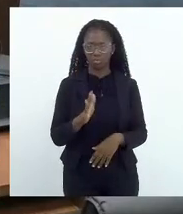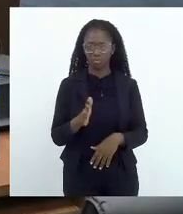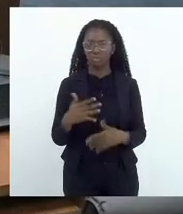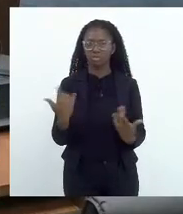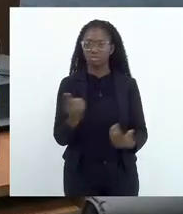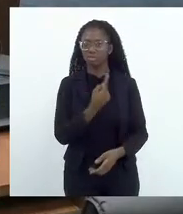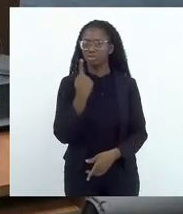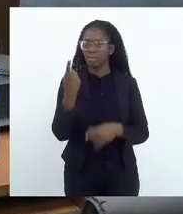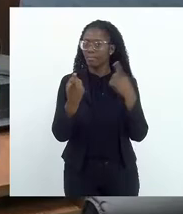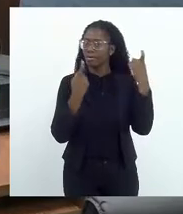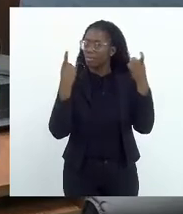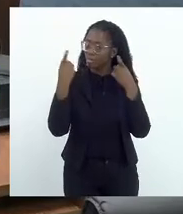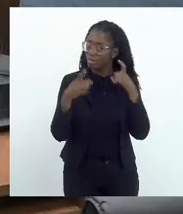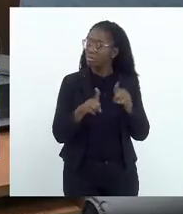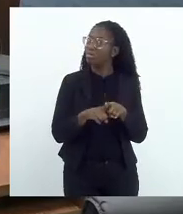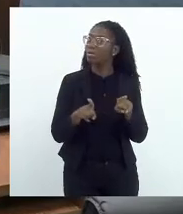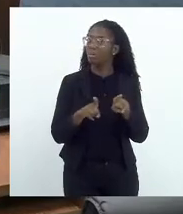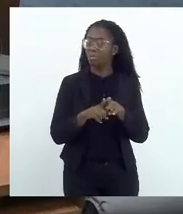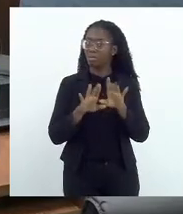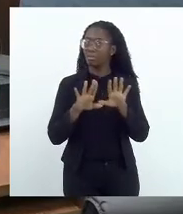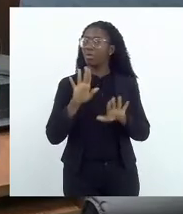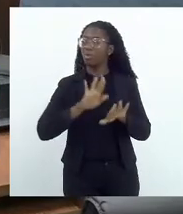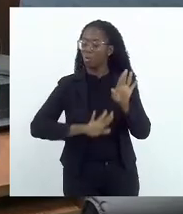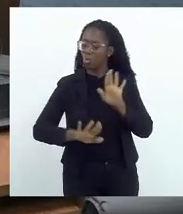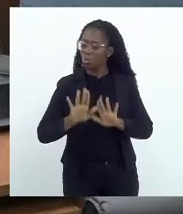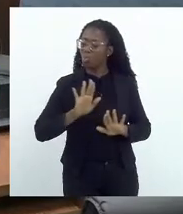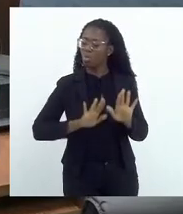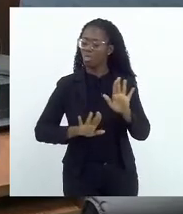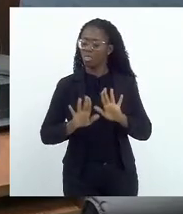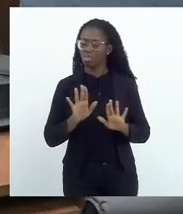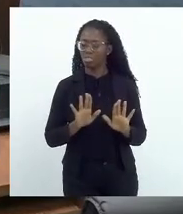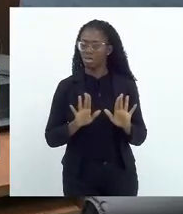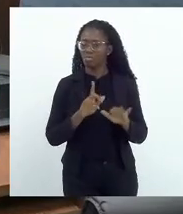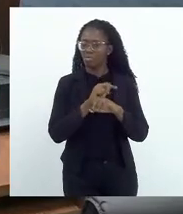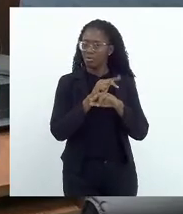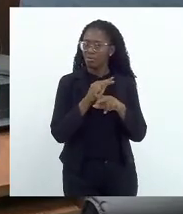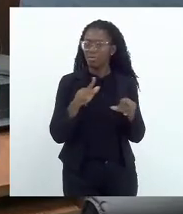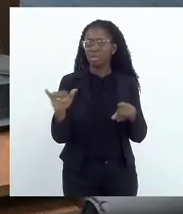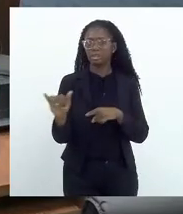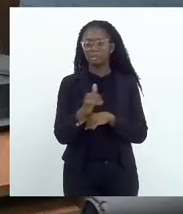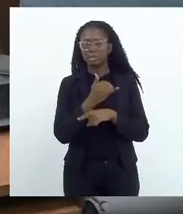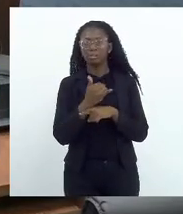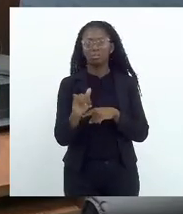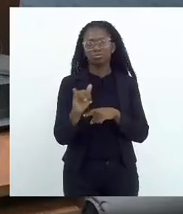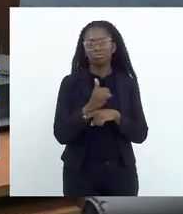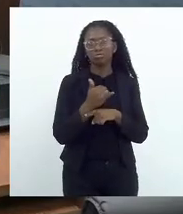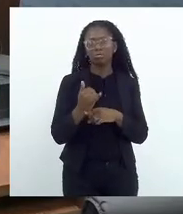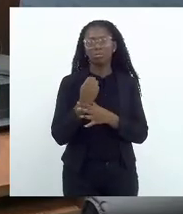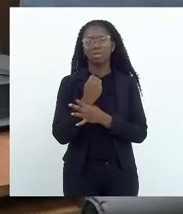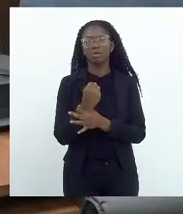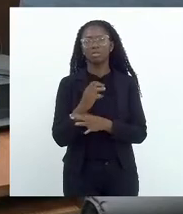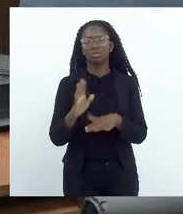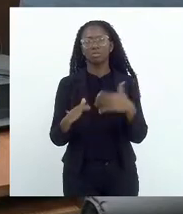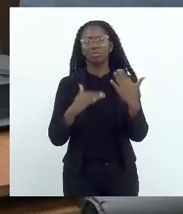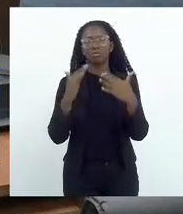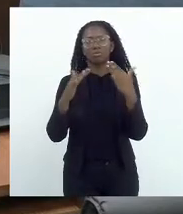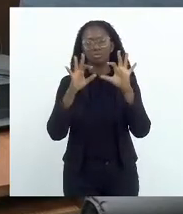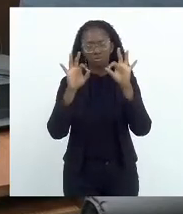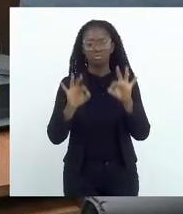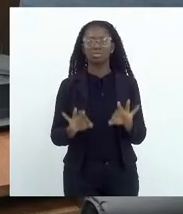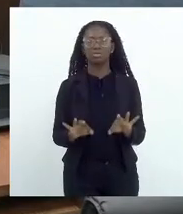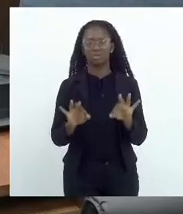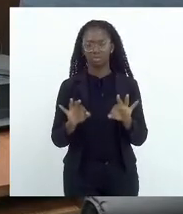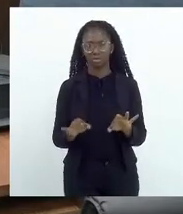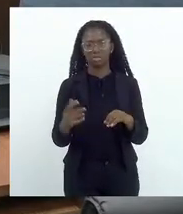extrema preocupação também, mas com muito cuidado, com uma série de estratégias para garantir o avanço pleno